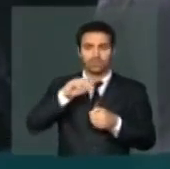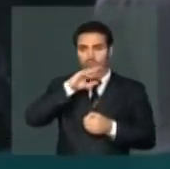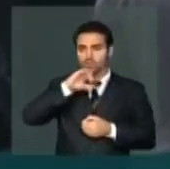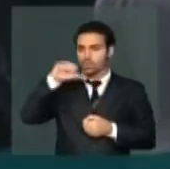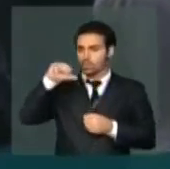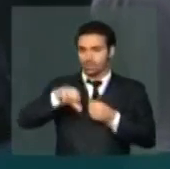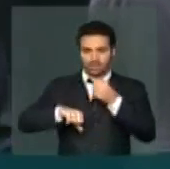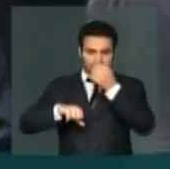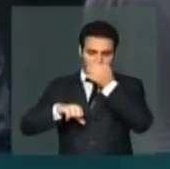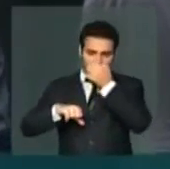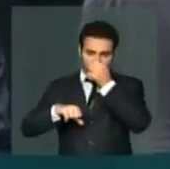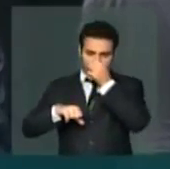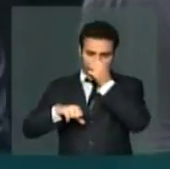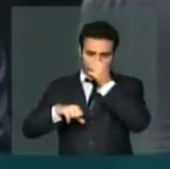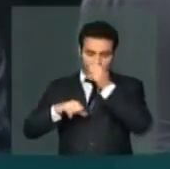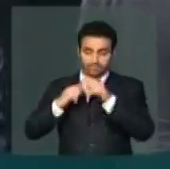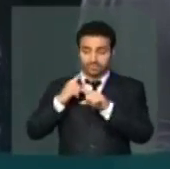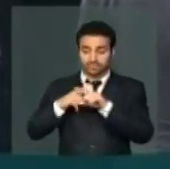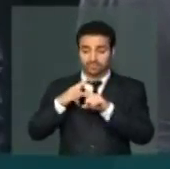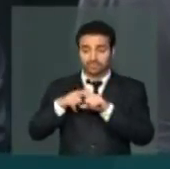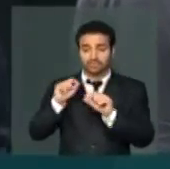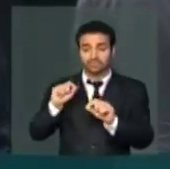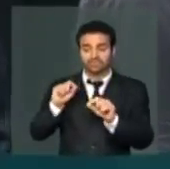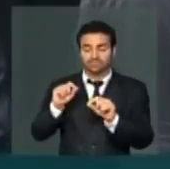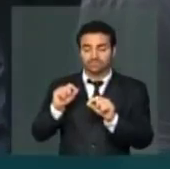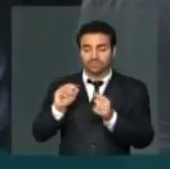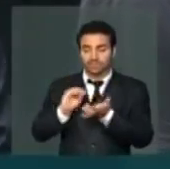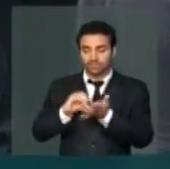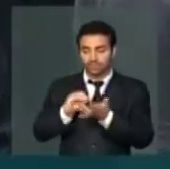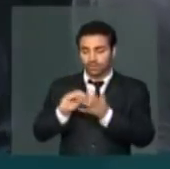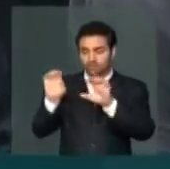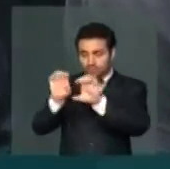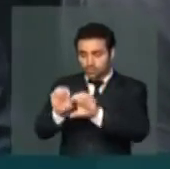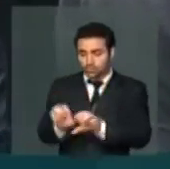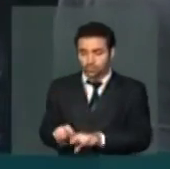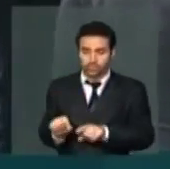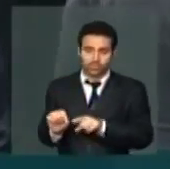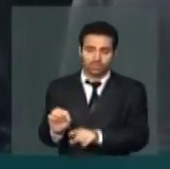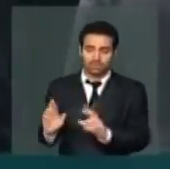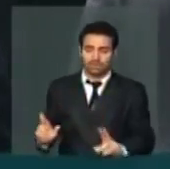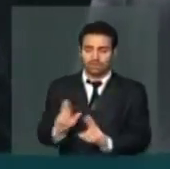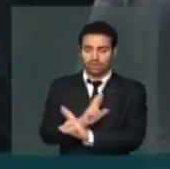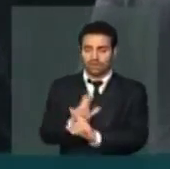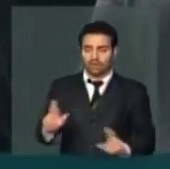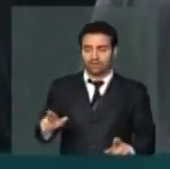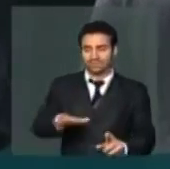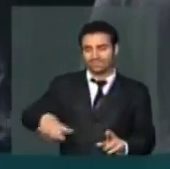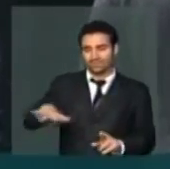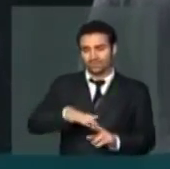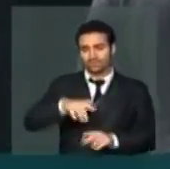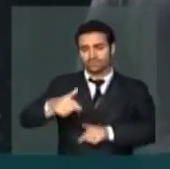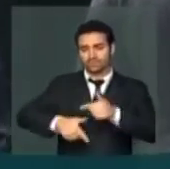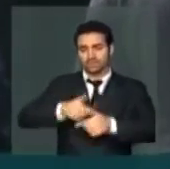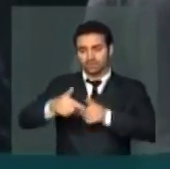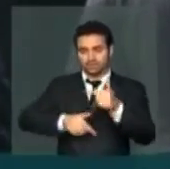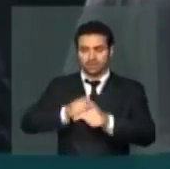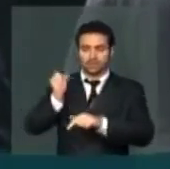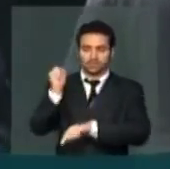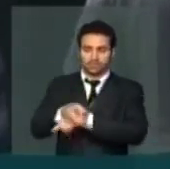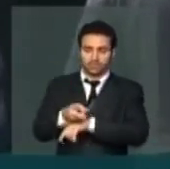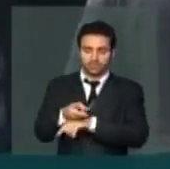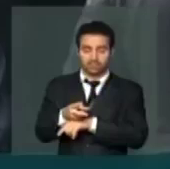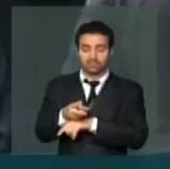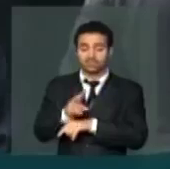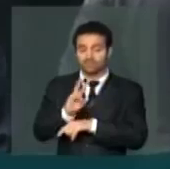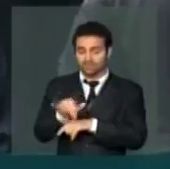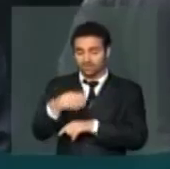e mundial, quando desmonta e desestrutura e fragiliza as relações do mundo do trabalho no emprego direto. Vai